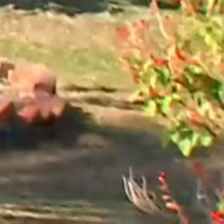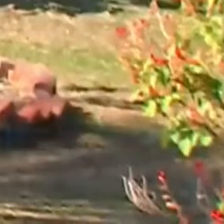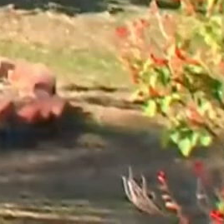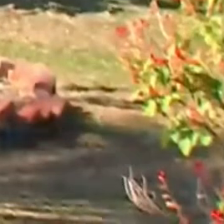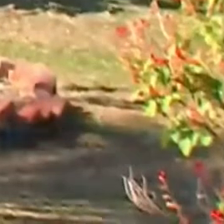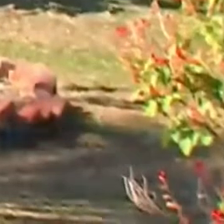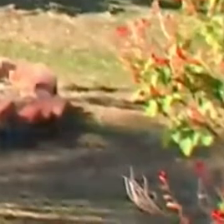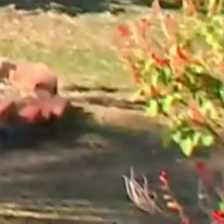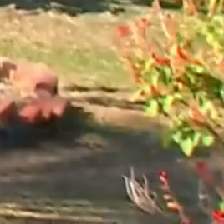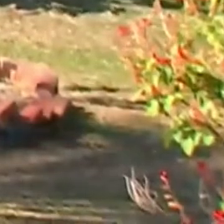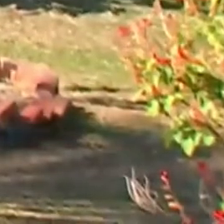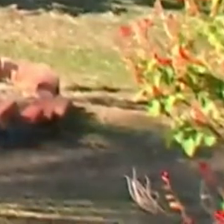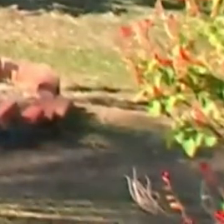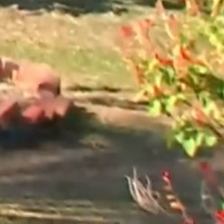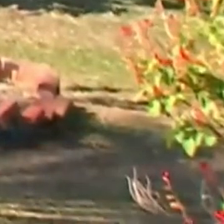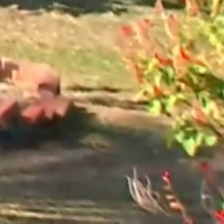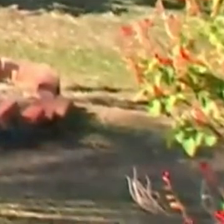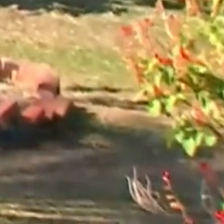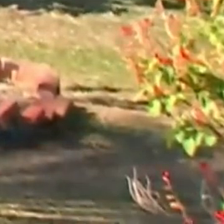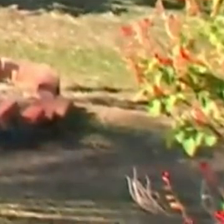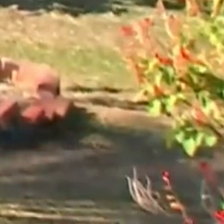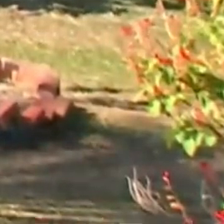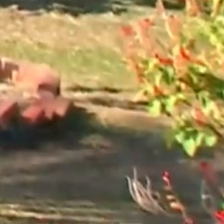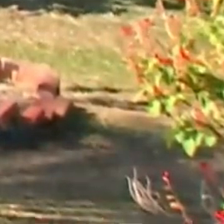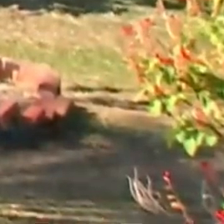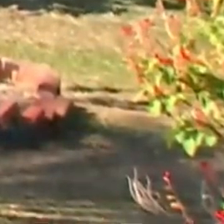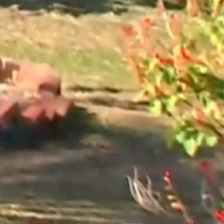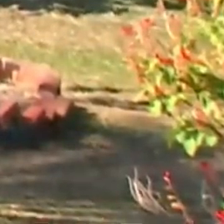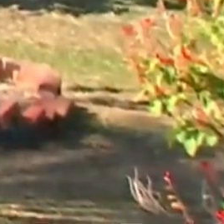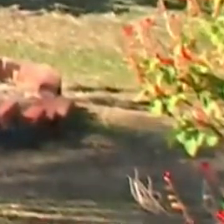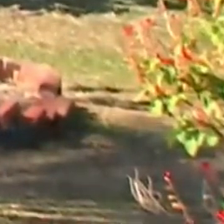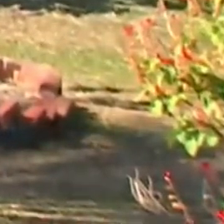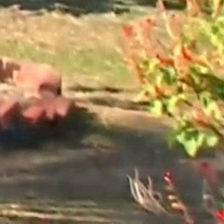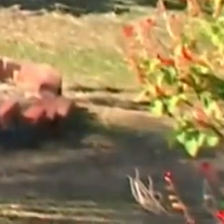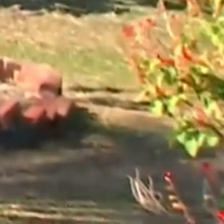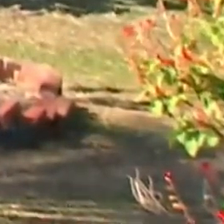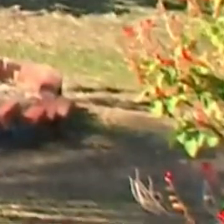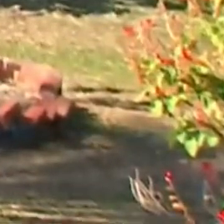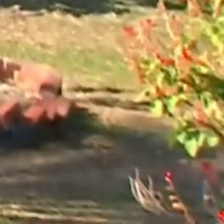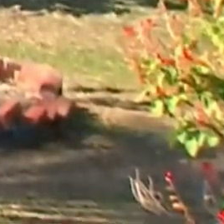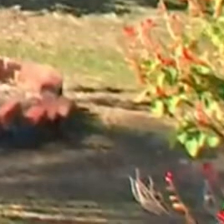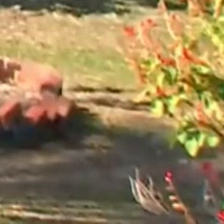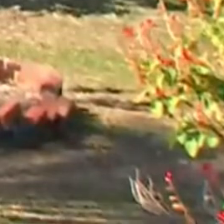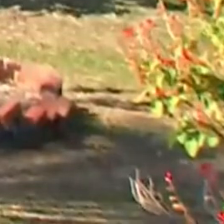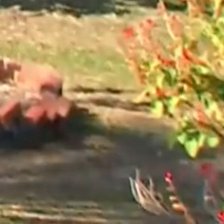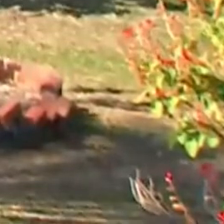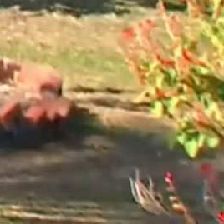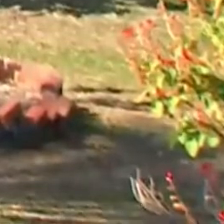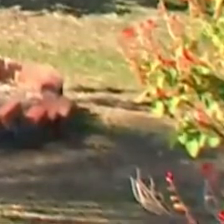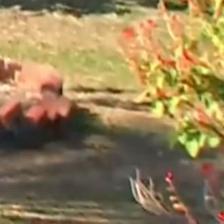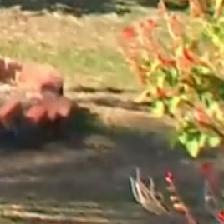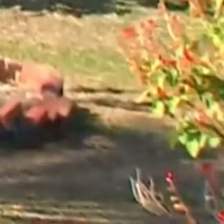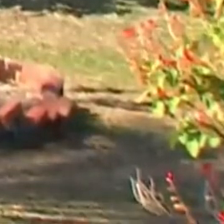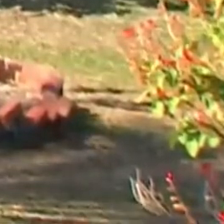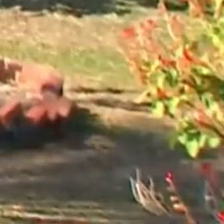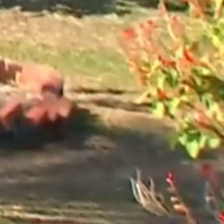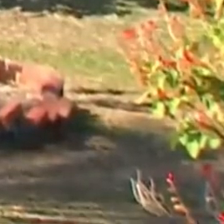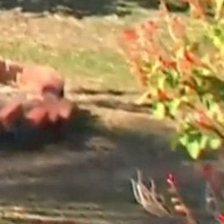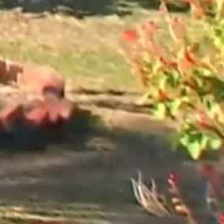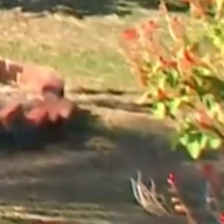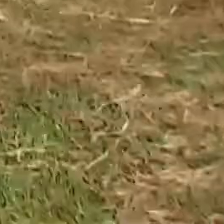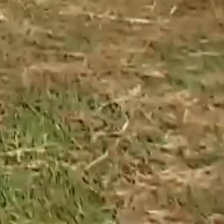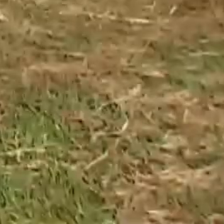A ideia é levar todo esse conhecimento para quem, num futuro breve, vai ficar com esse mundão nas mãos